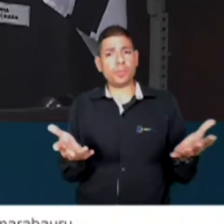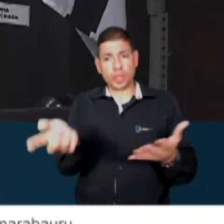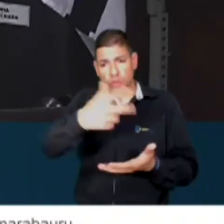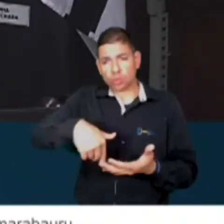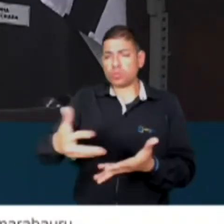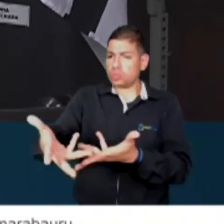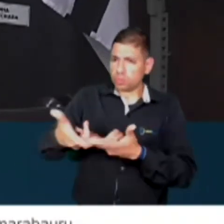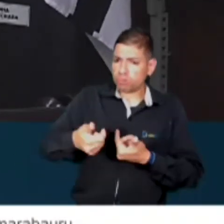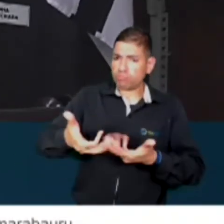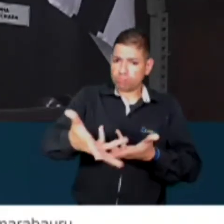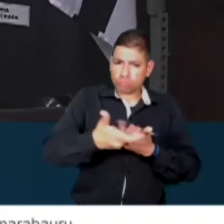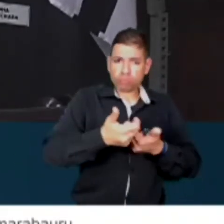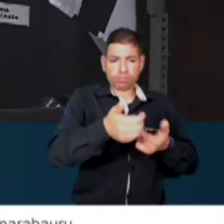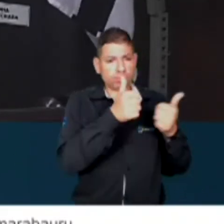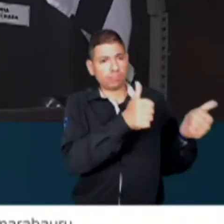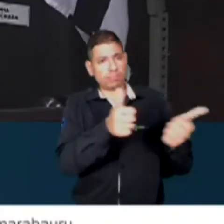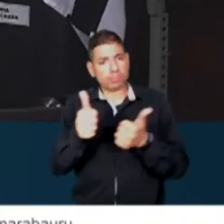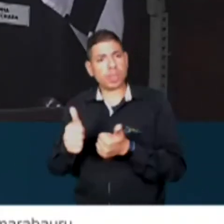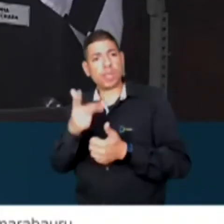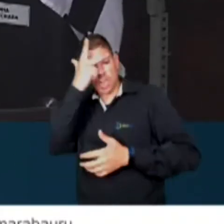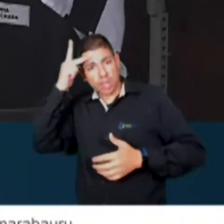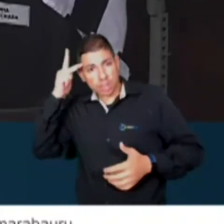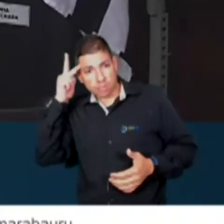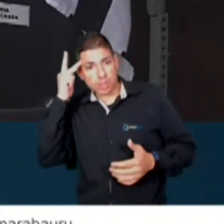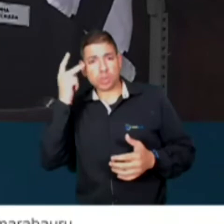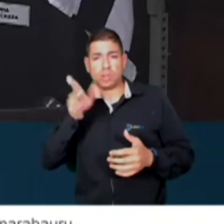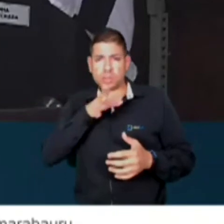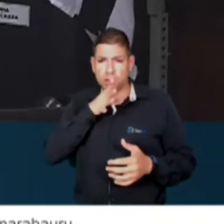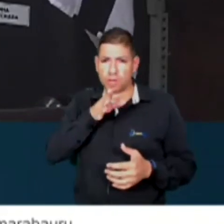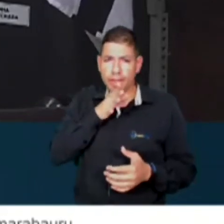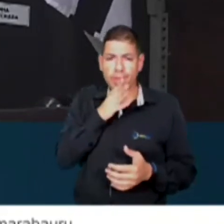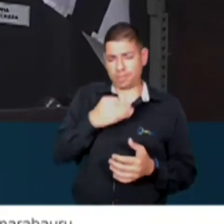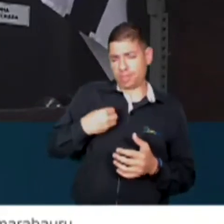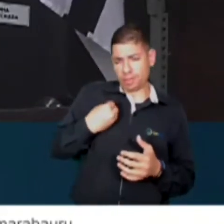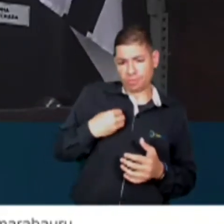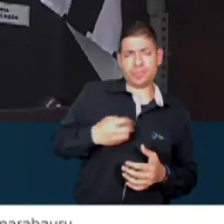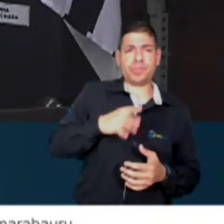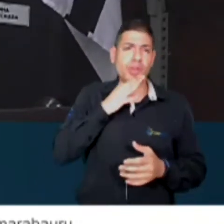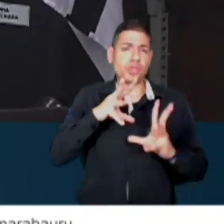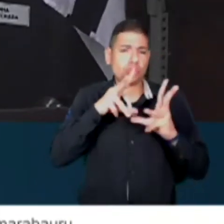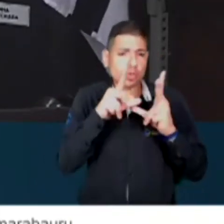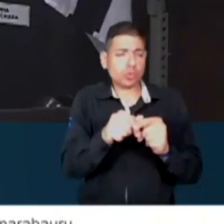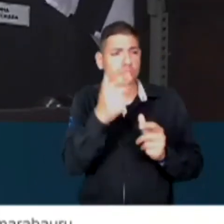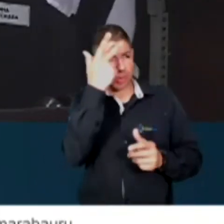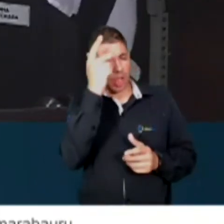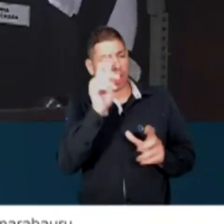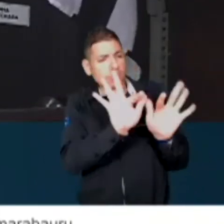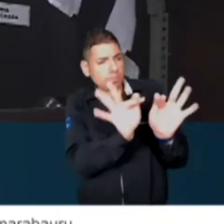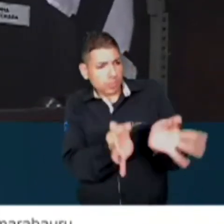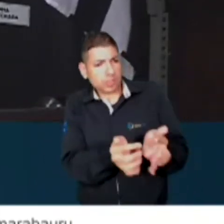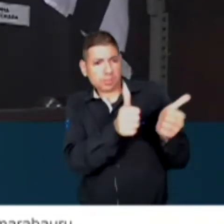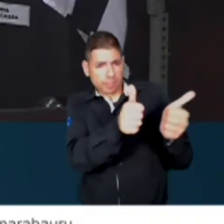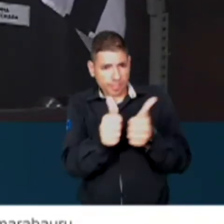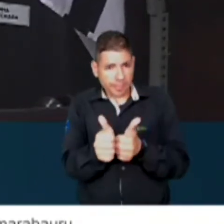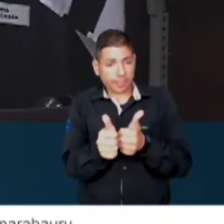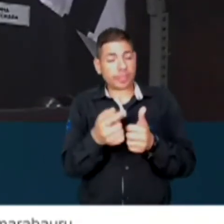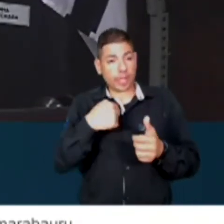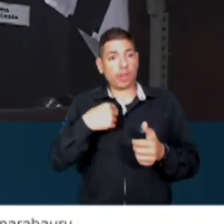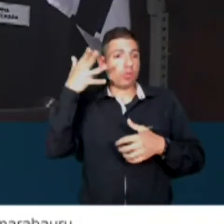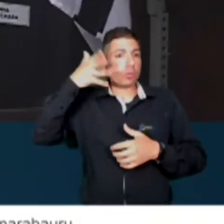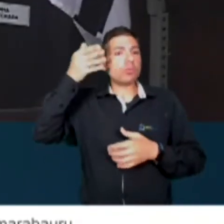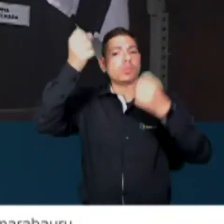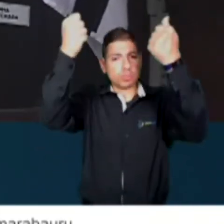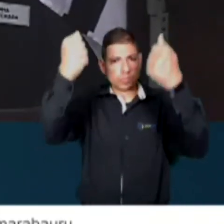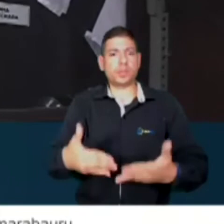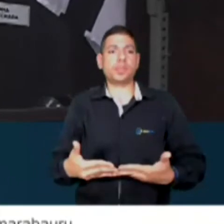realmente as pessoas que nos conhecem sabem da nossa idoneidade, eu digo claramente, os